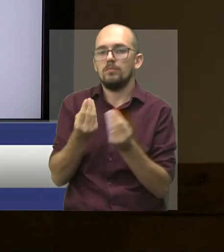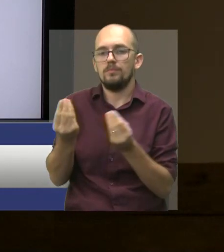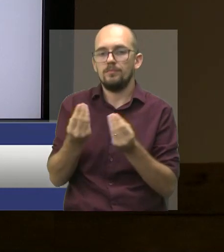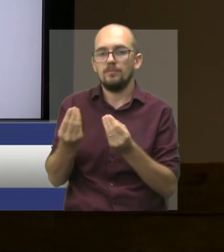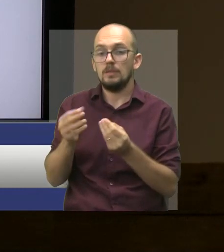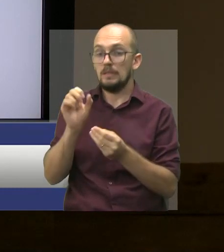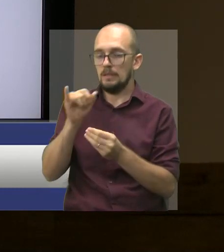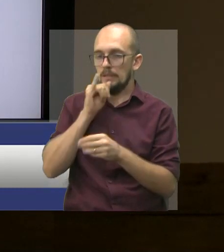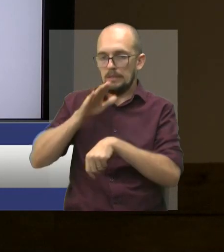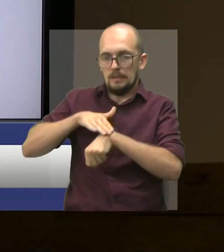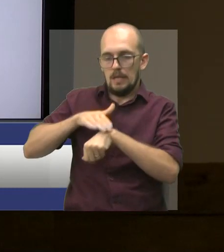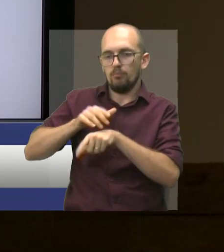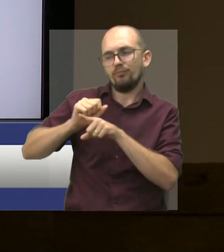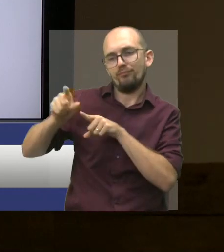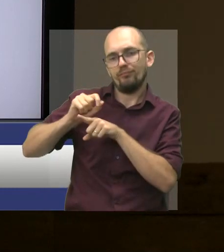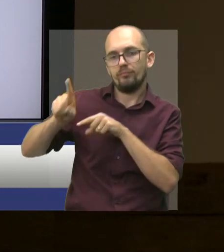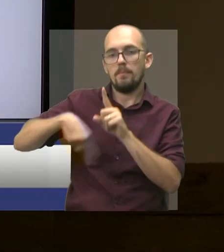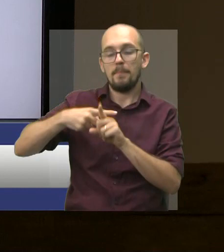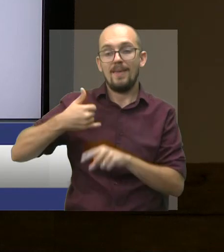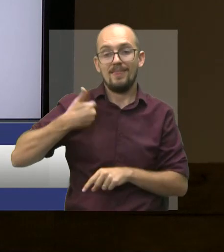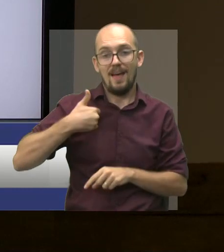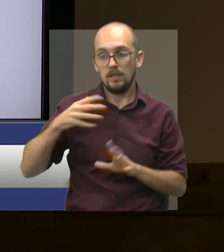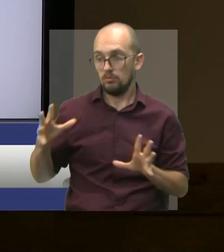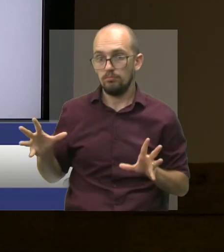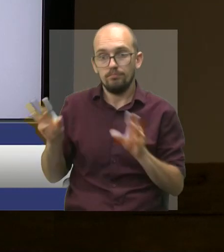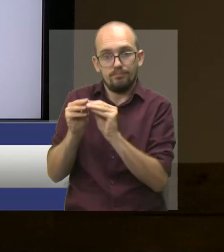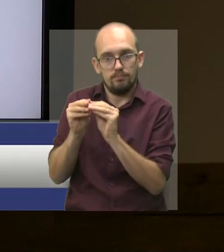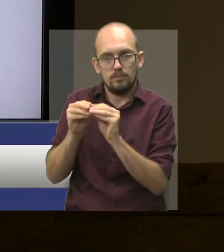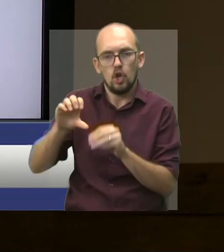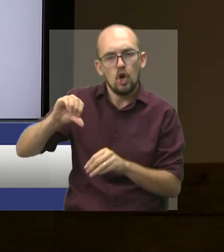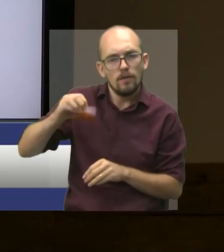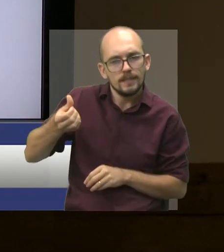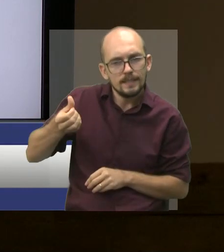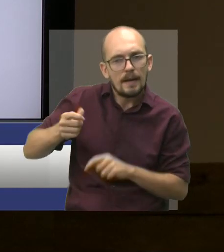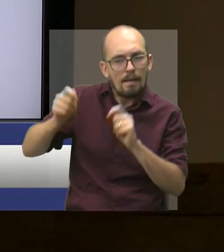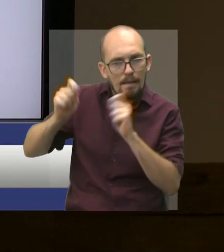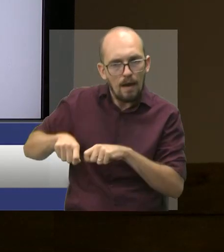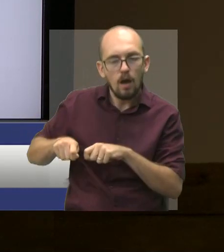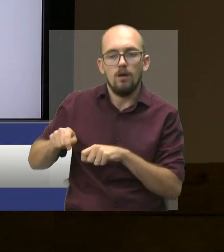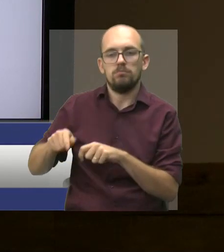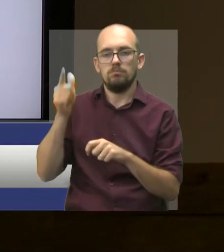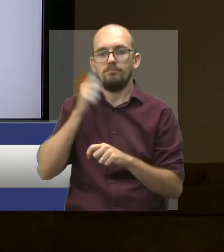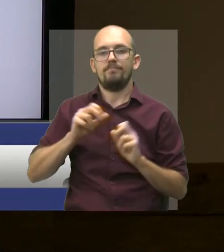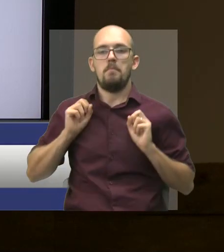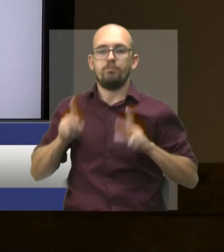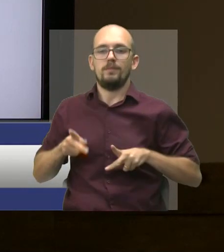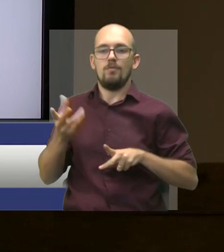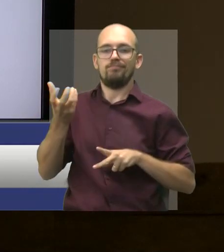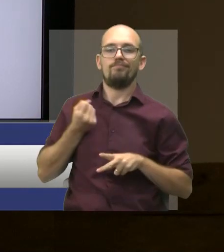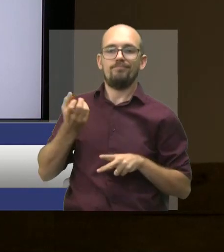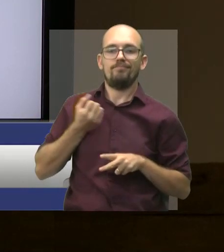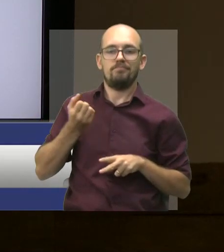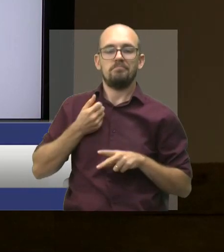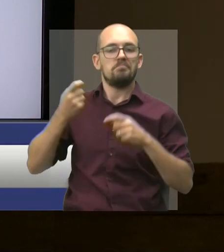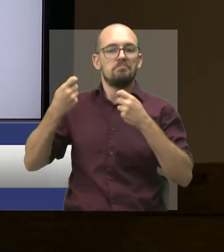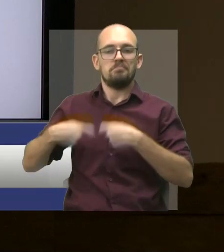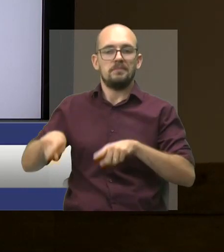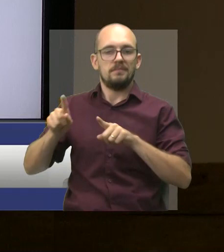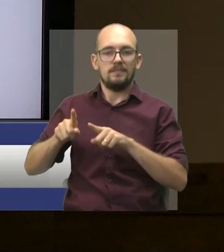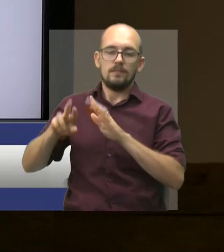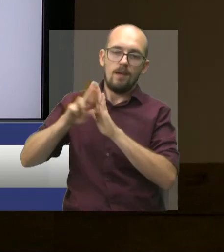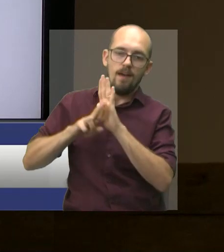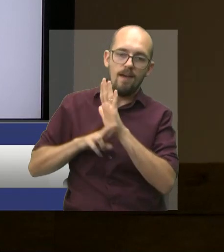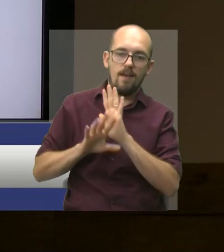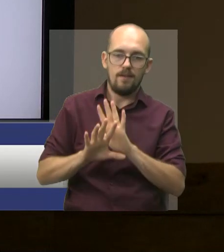de contribuição mais a idade, o número 96, ele consegue também a concessão da aposentadoria sem aplicação do fator